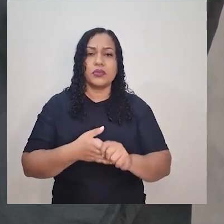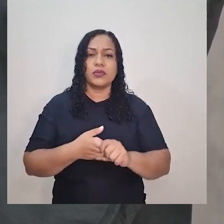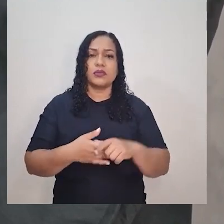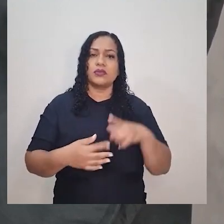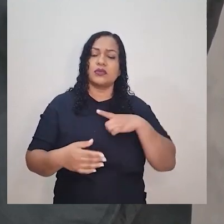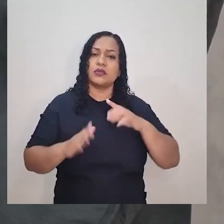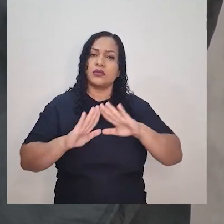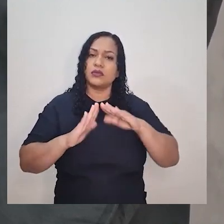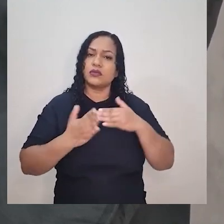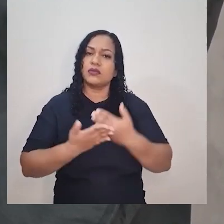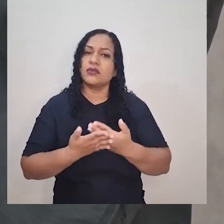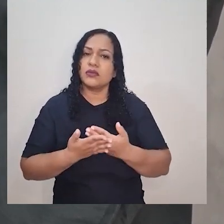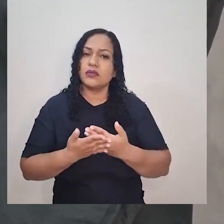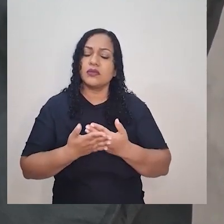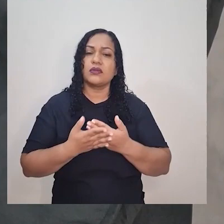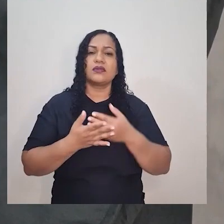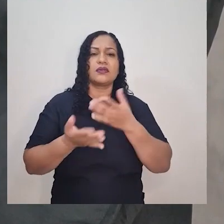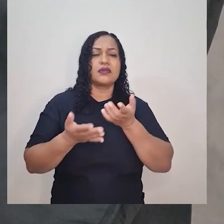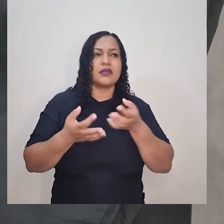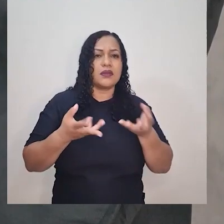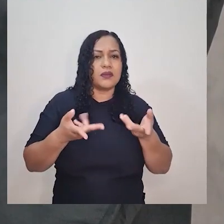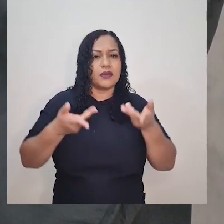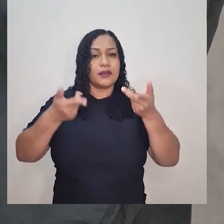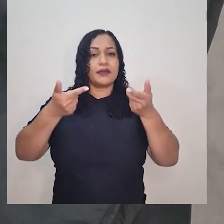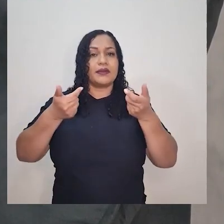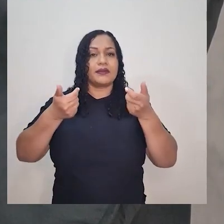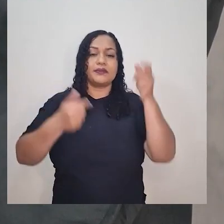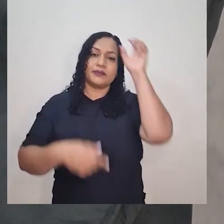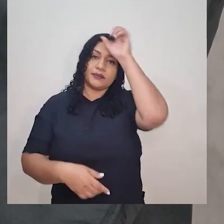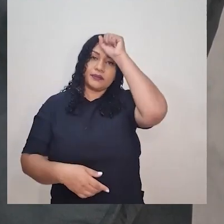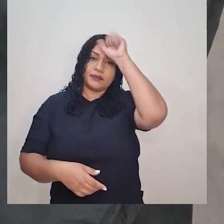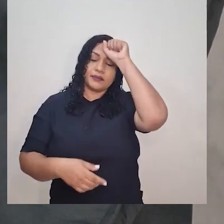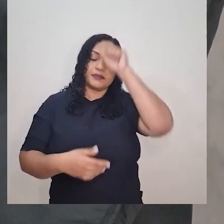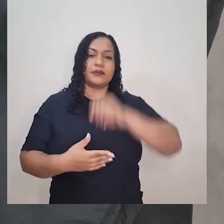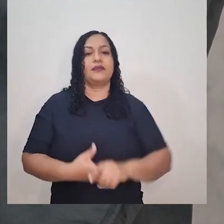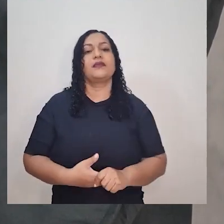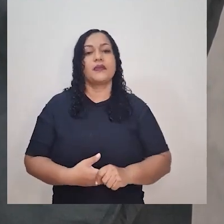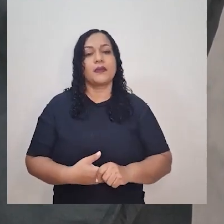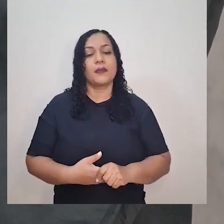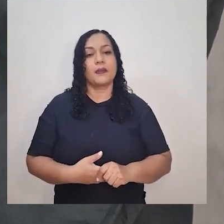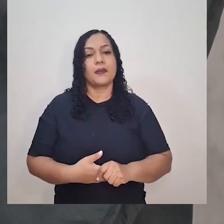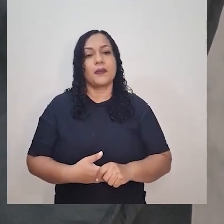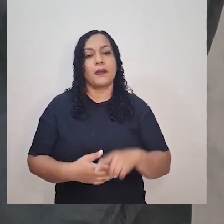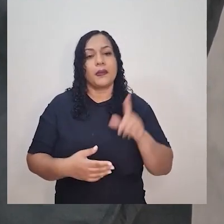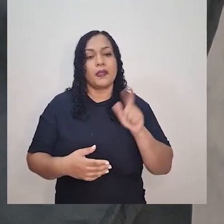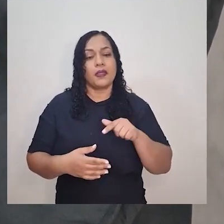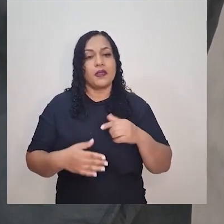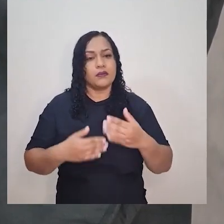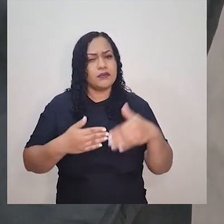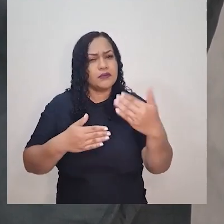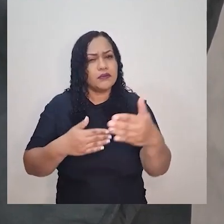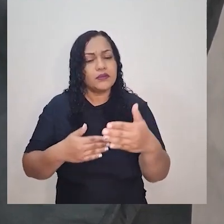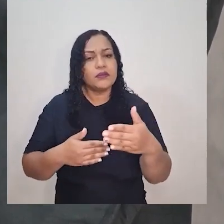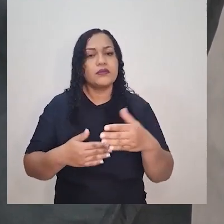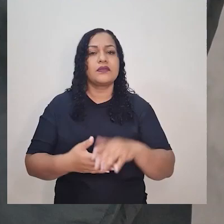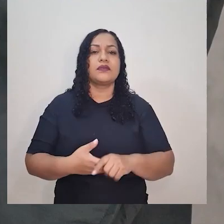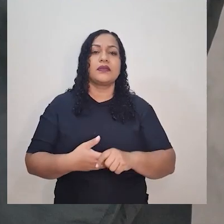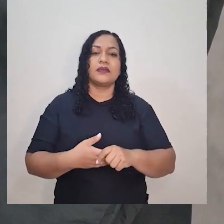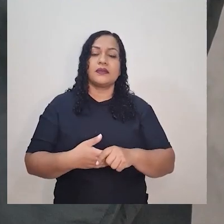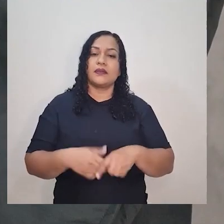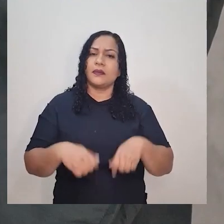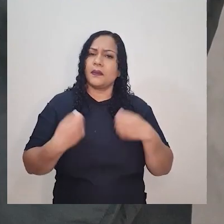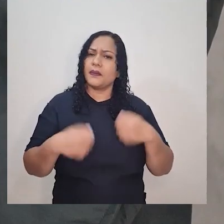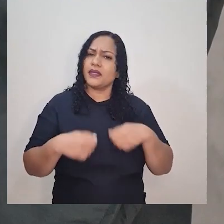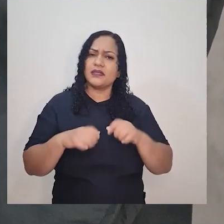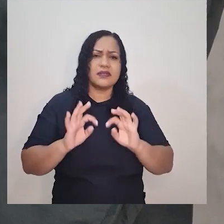ambiente escolar na busca da qualidade da aprendizagem? E esse processo, mais uma vez, ele exige a